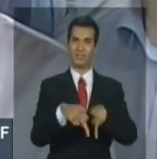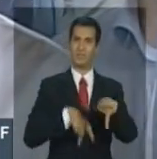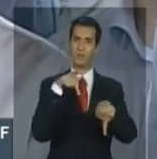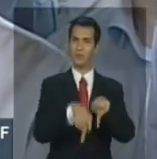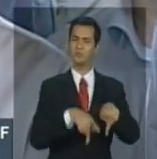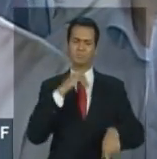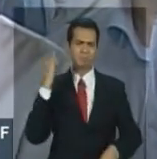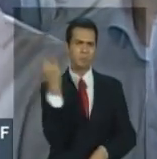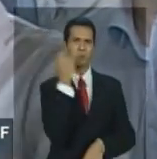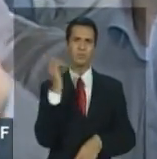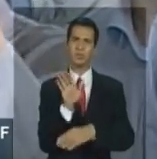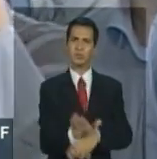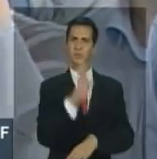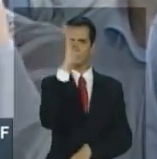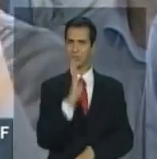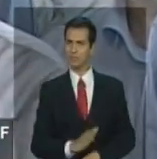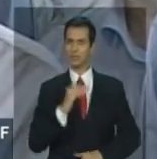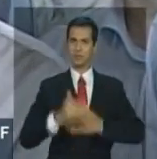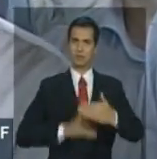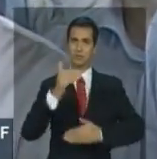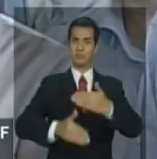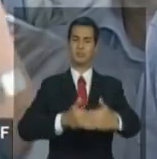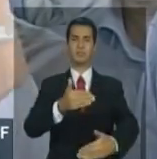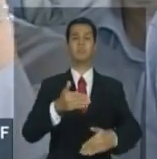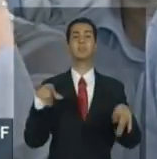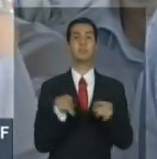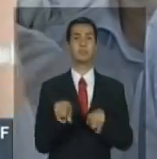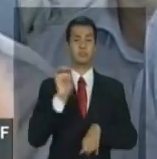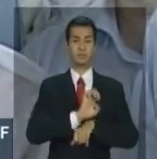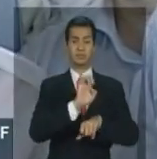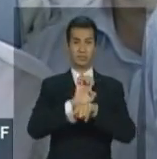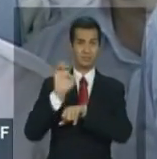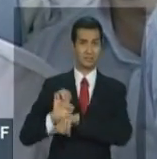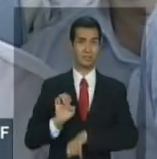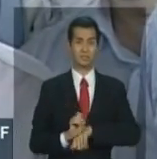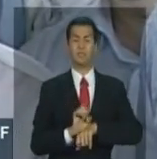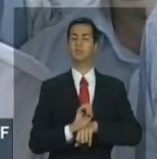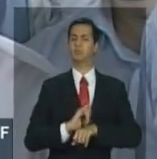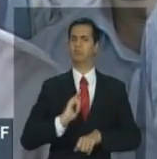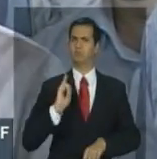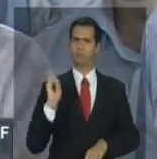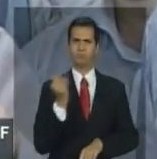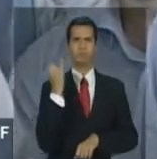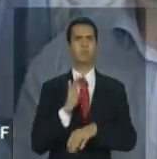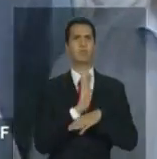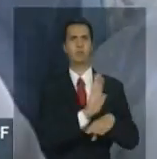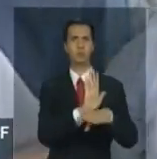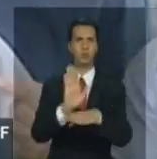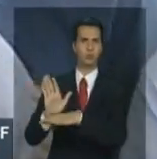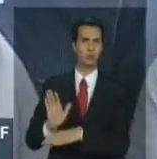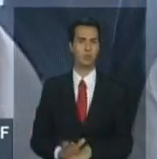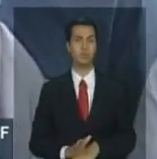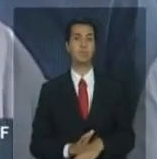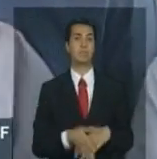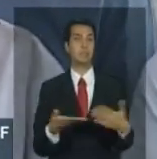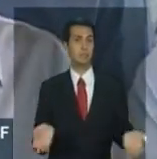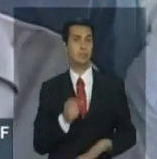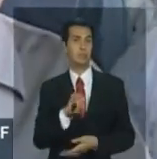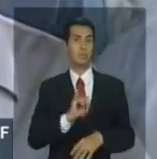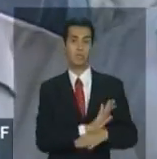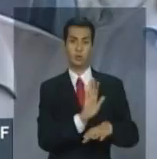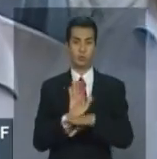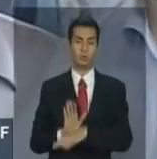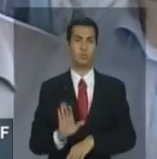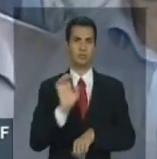país crescer, que ela beneficia estados importantes da federação, e quando beneficiam estados importantes